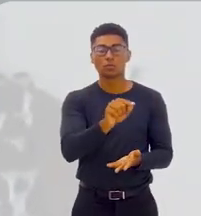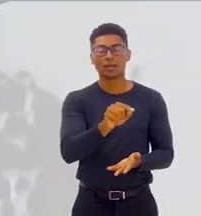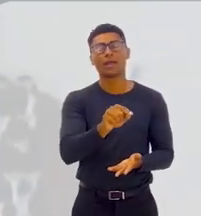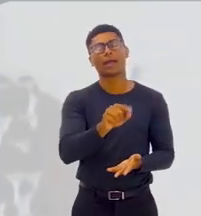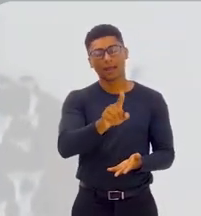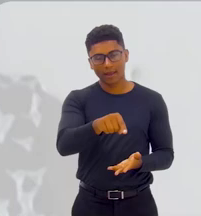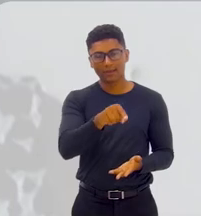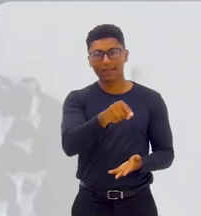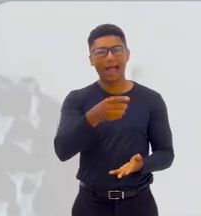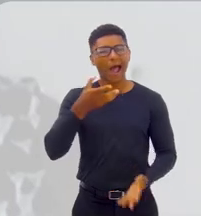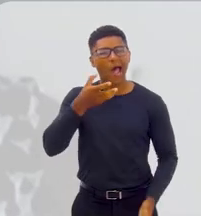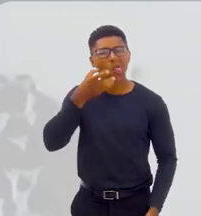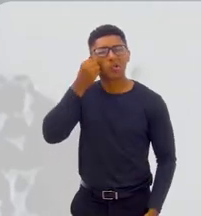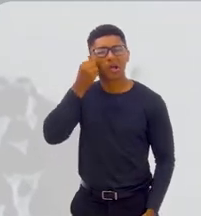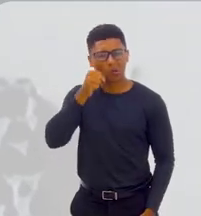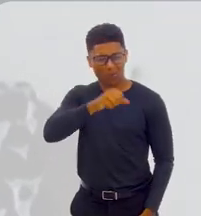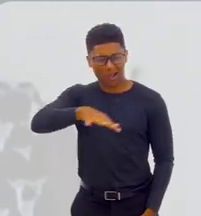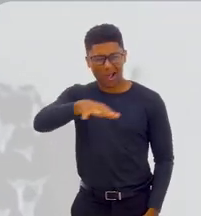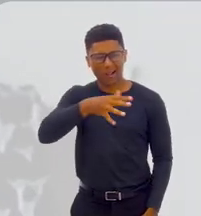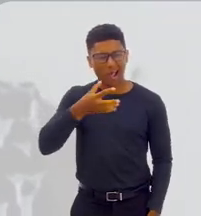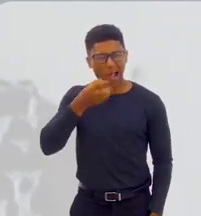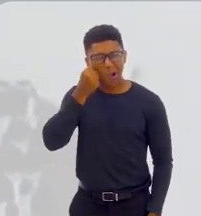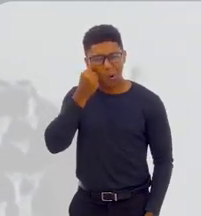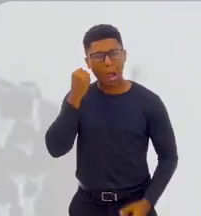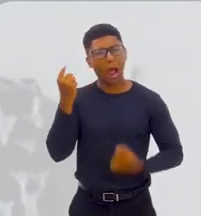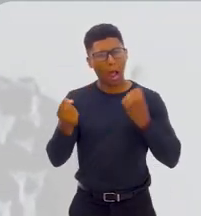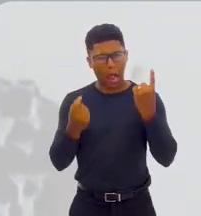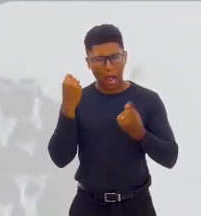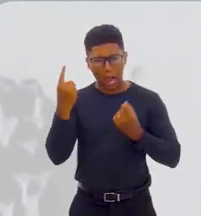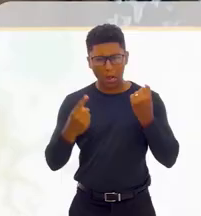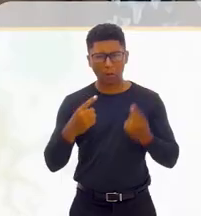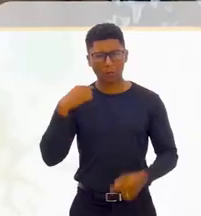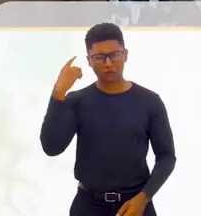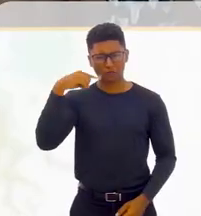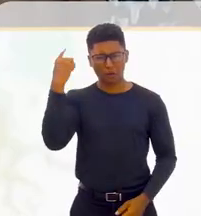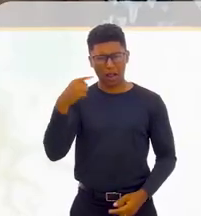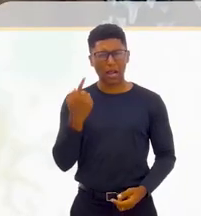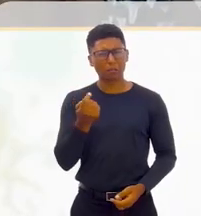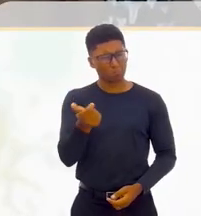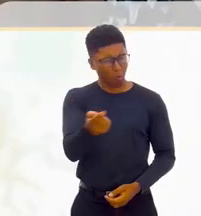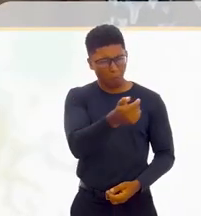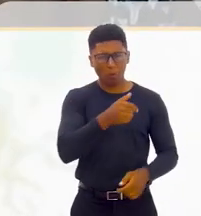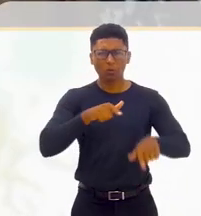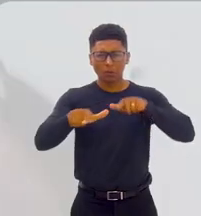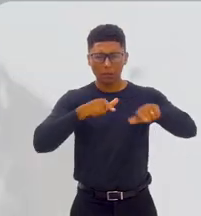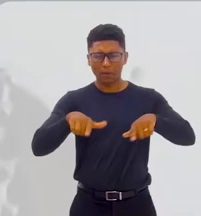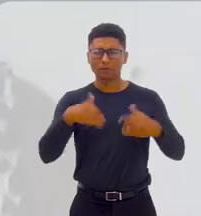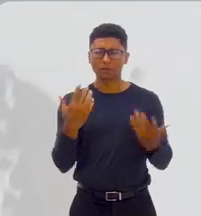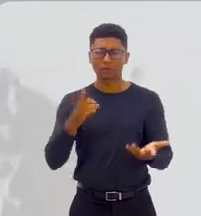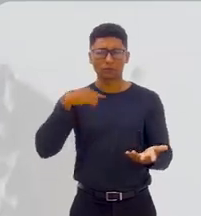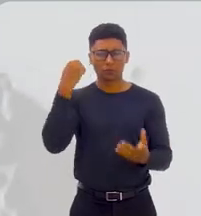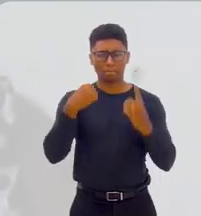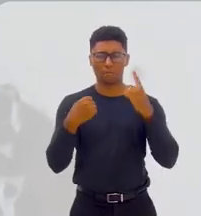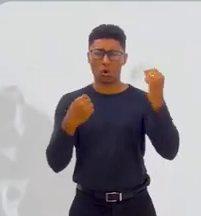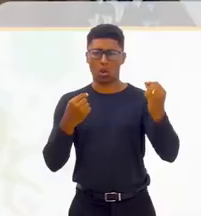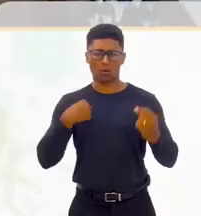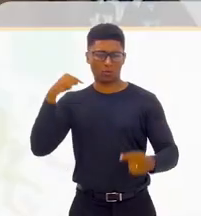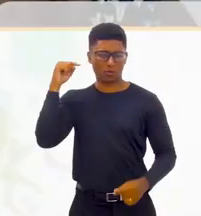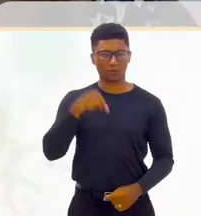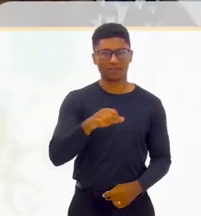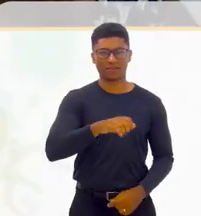adoção, né? Que é Isso, raro, né? Você não encontra isso. quase advogados fazendo adoção. O direito me escolheu para essa